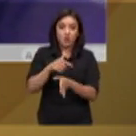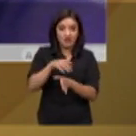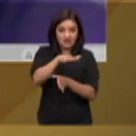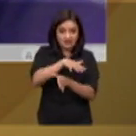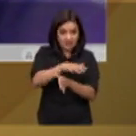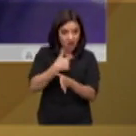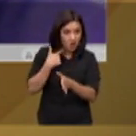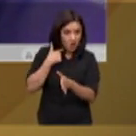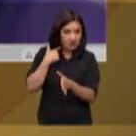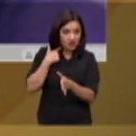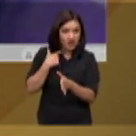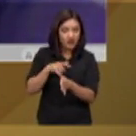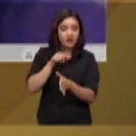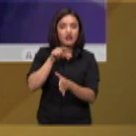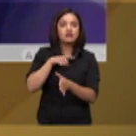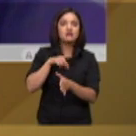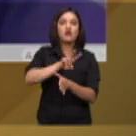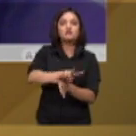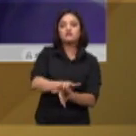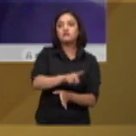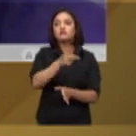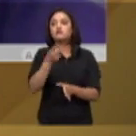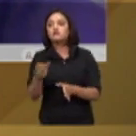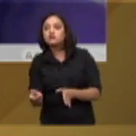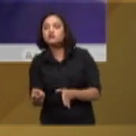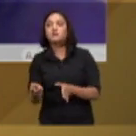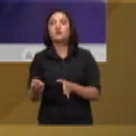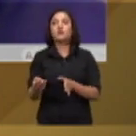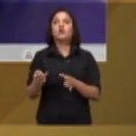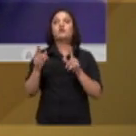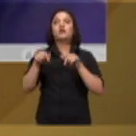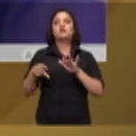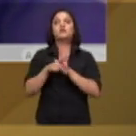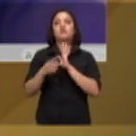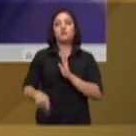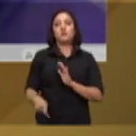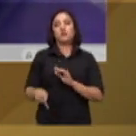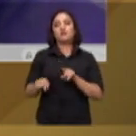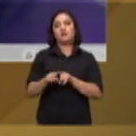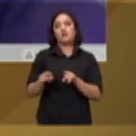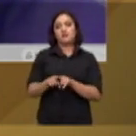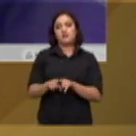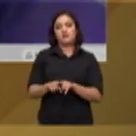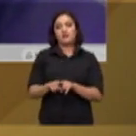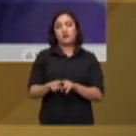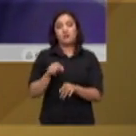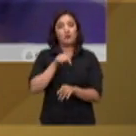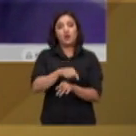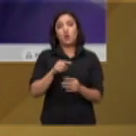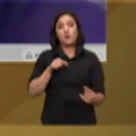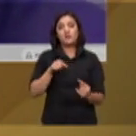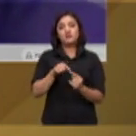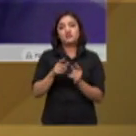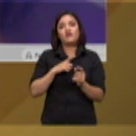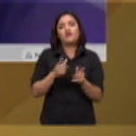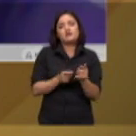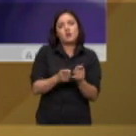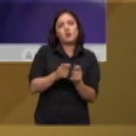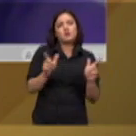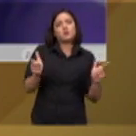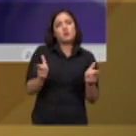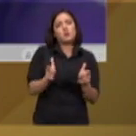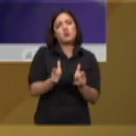loterias a uma contenção ao longo do tempo e uma impossibilidade do seu crescimento. Elas só